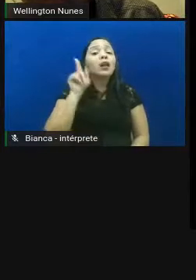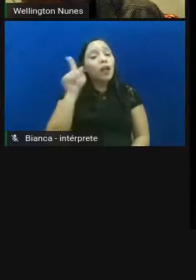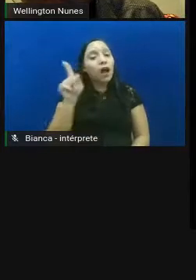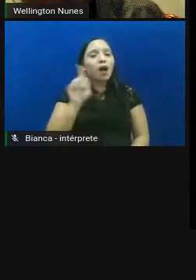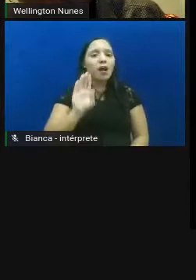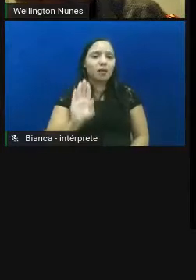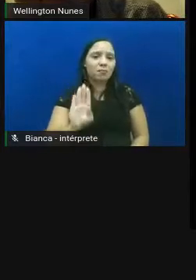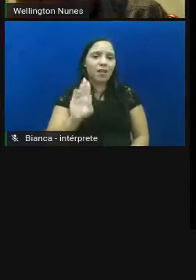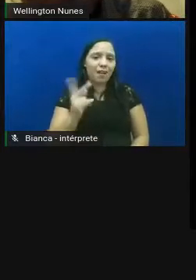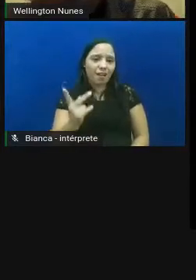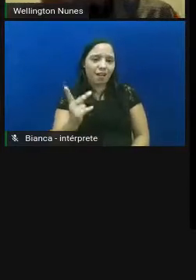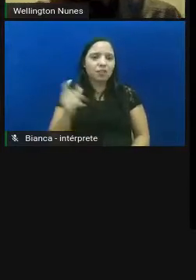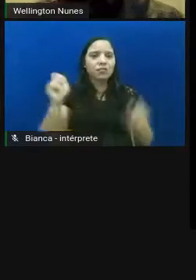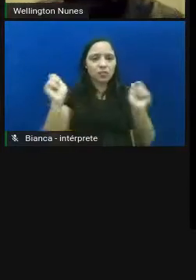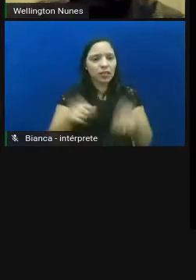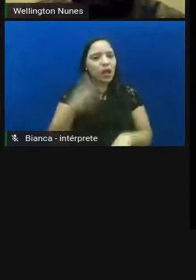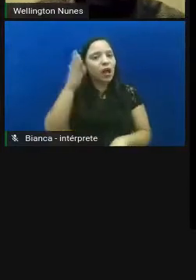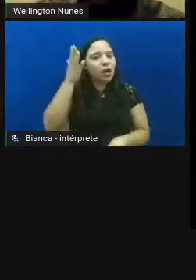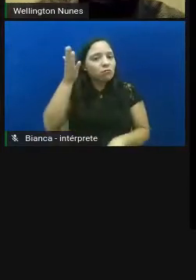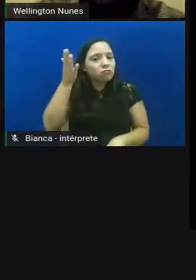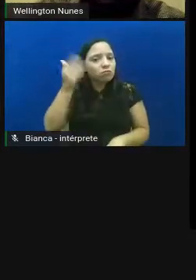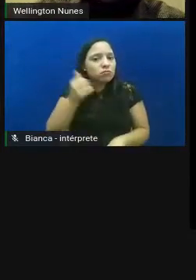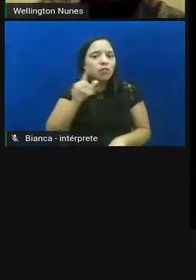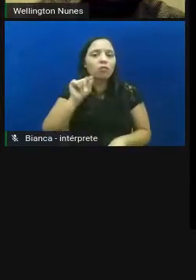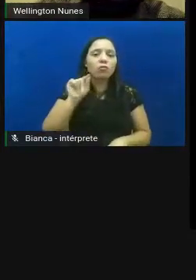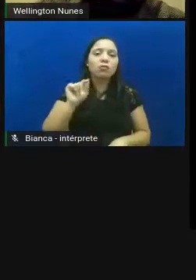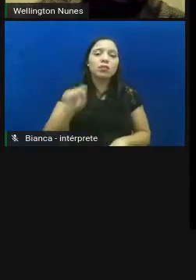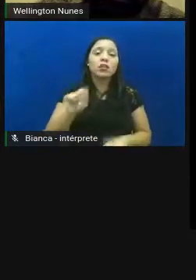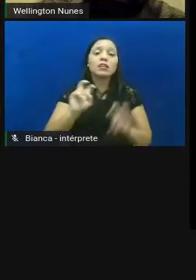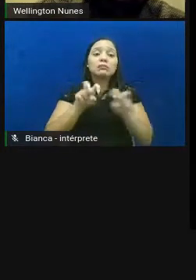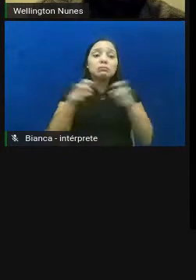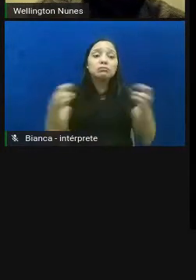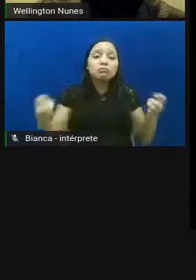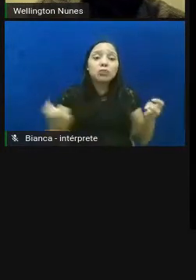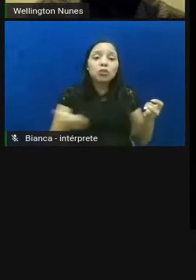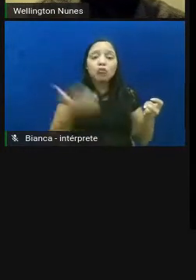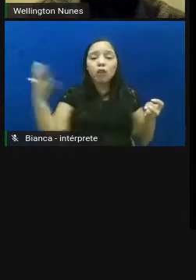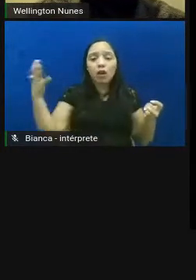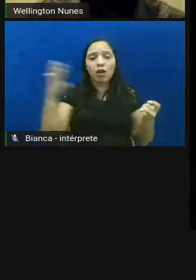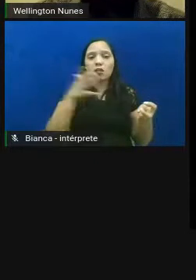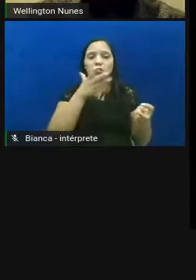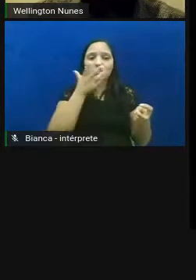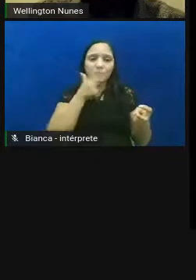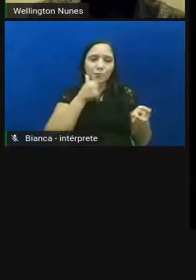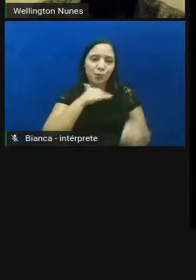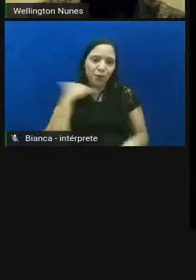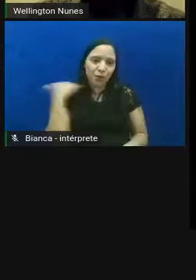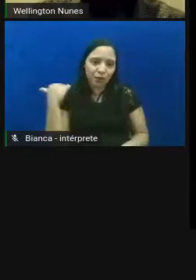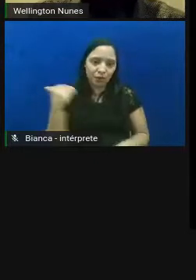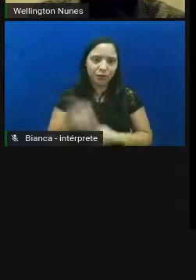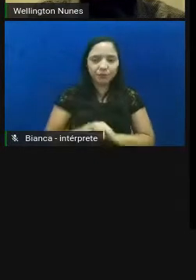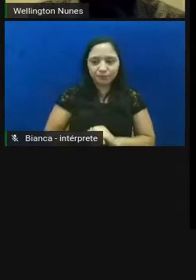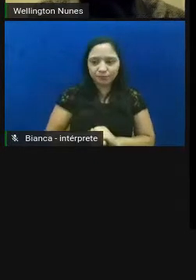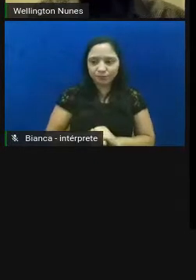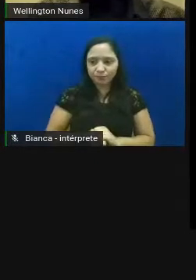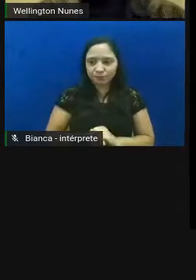então, para grupos de 1.000 habitantes, foi possível, então, gerar esse mapeamento.